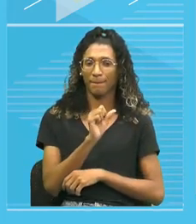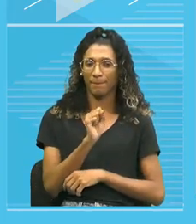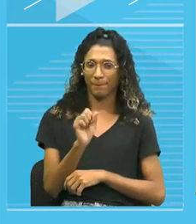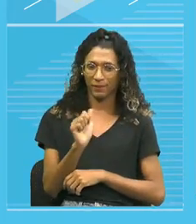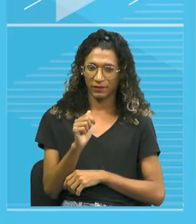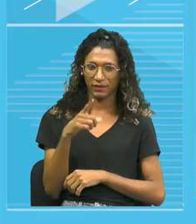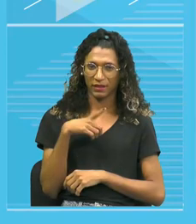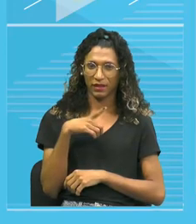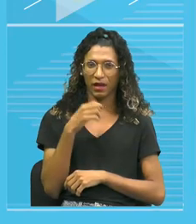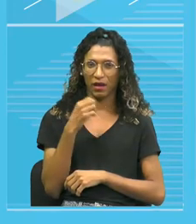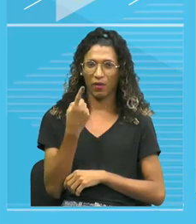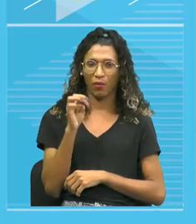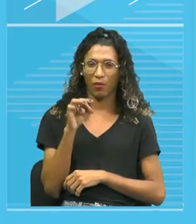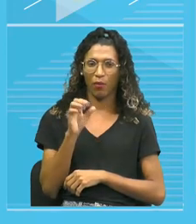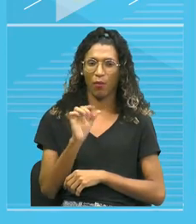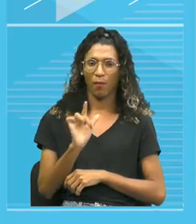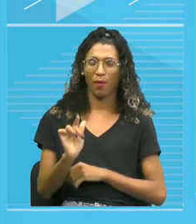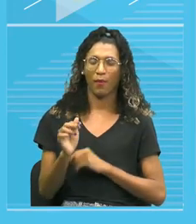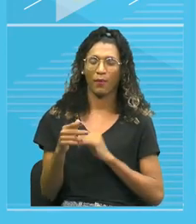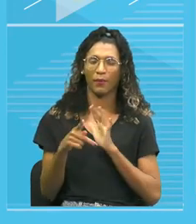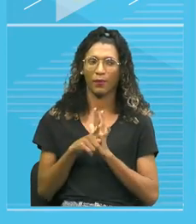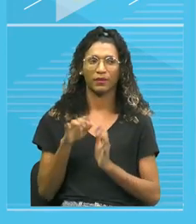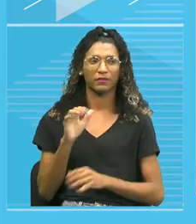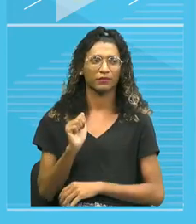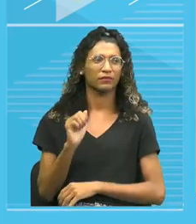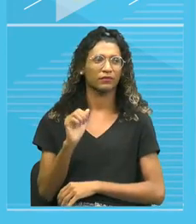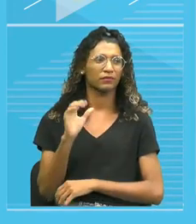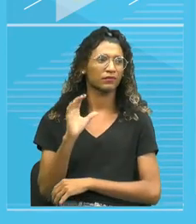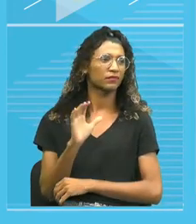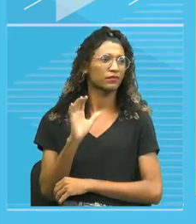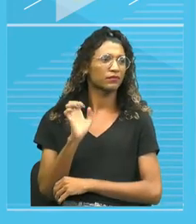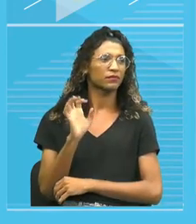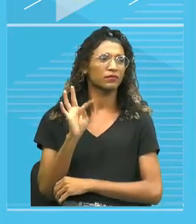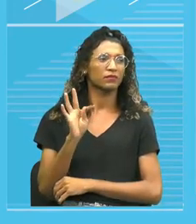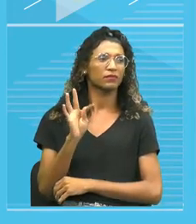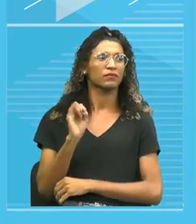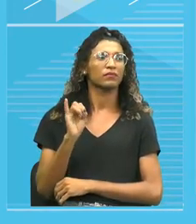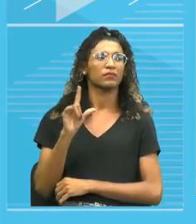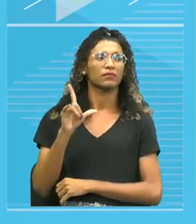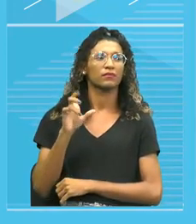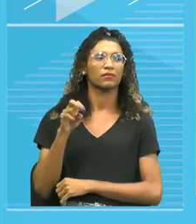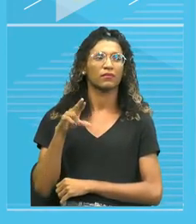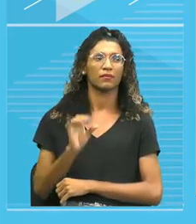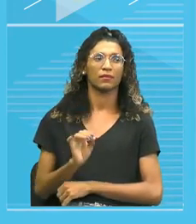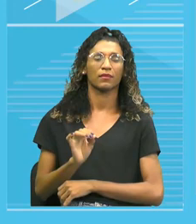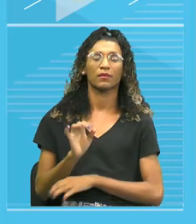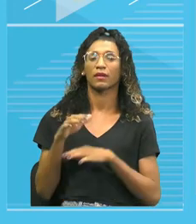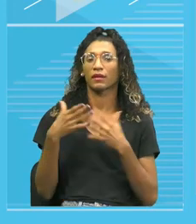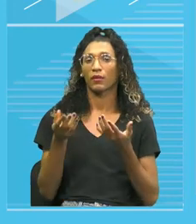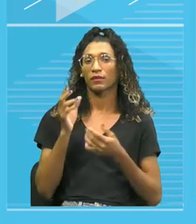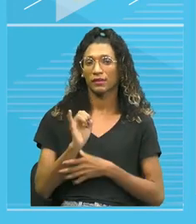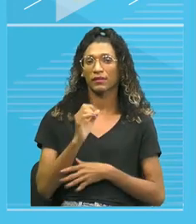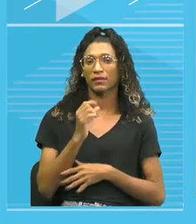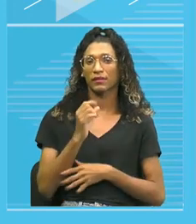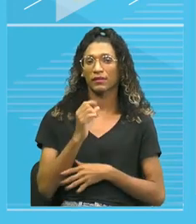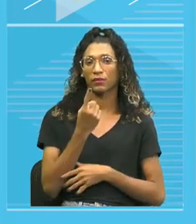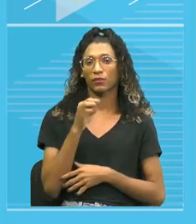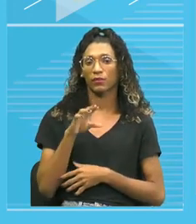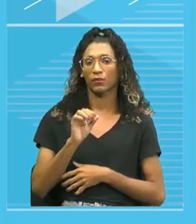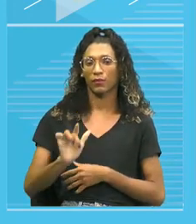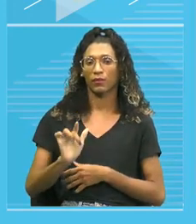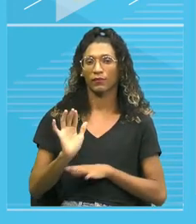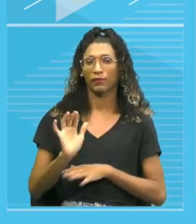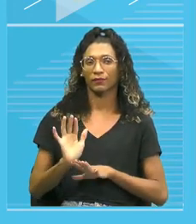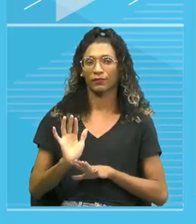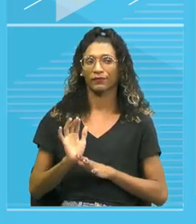mol de acetileno um molde a 7 Leno tem 26 gramas então sim um mol